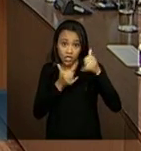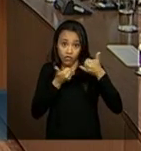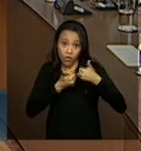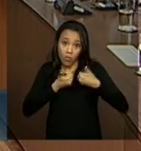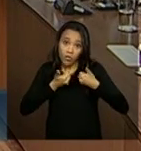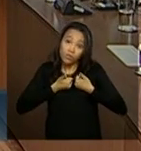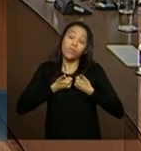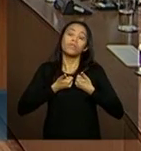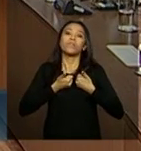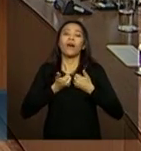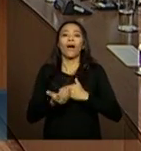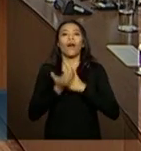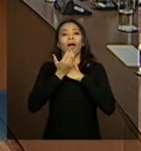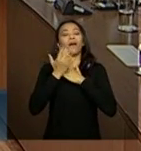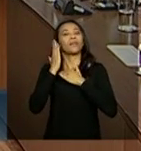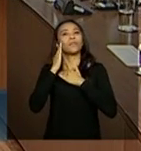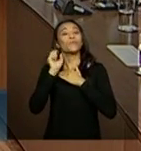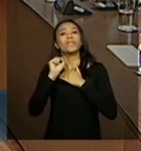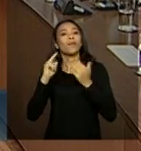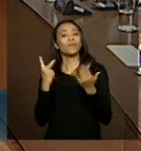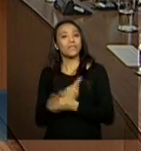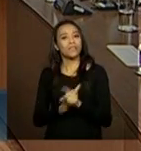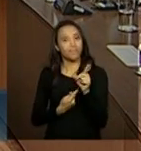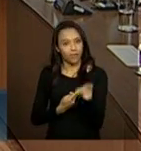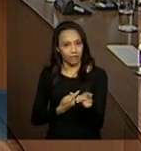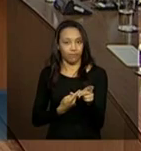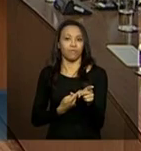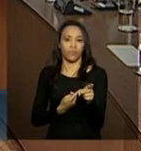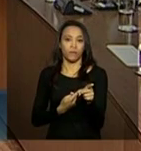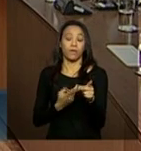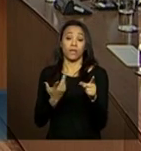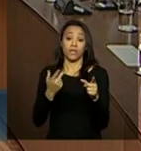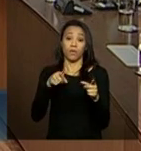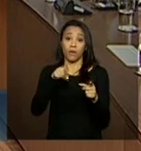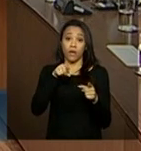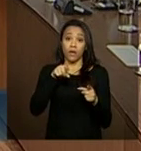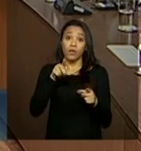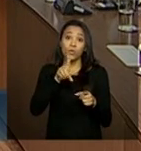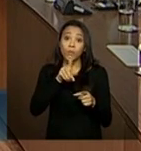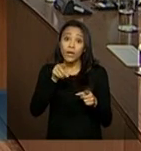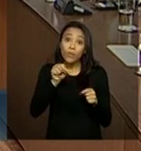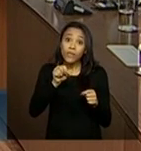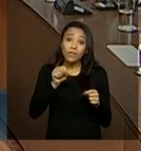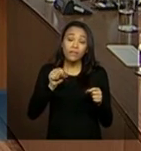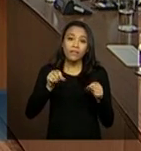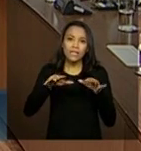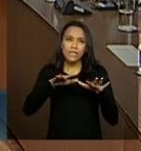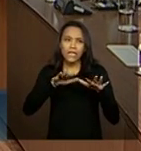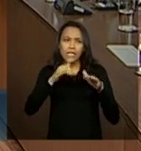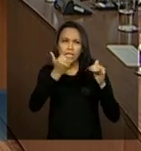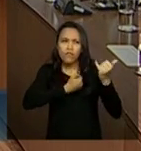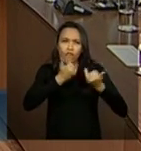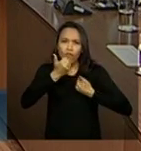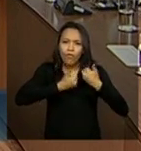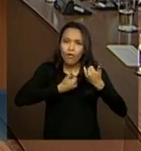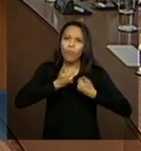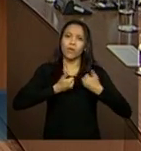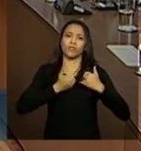permite definir que coisas são essas que estão acontecendo. Então, essa questão do dinamismo dessa base de